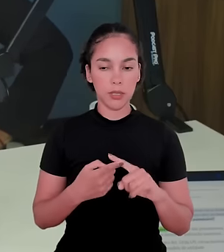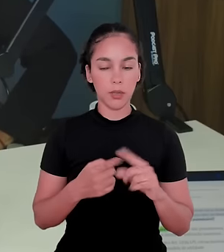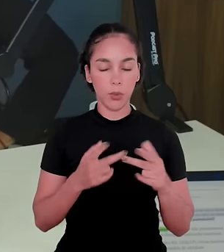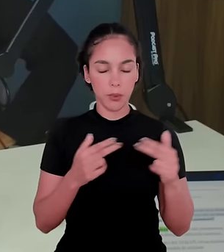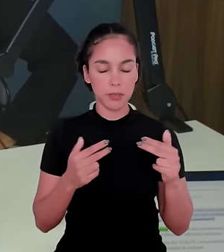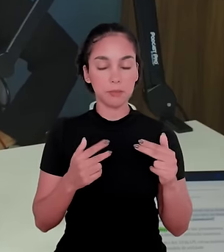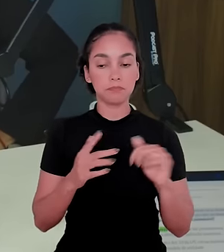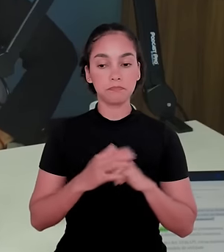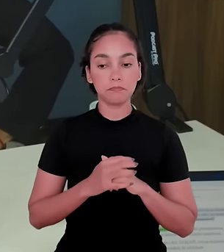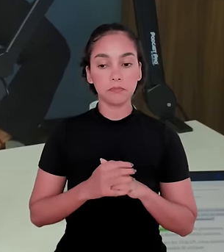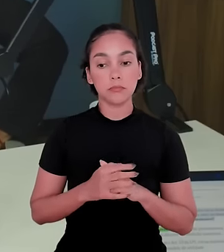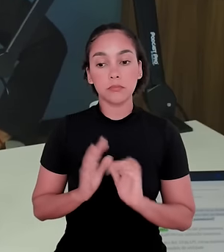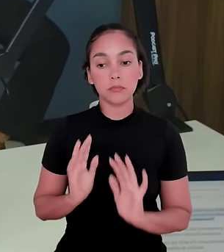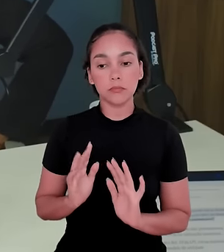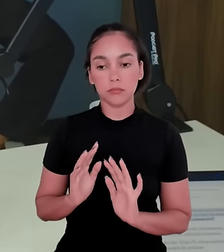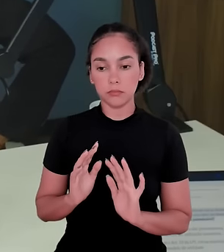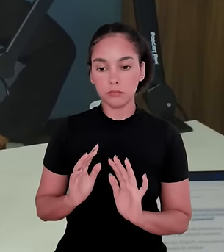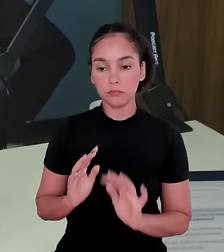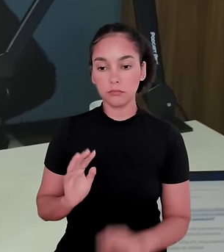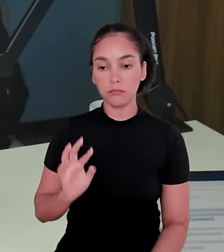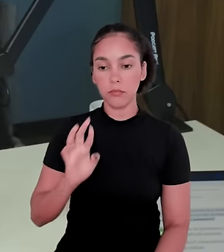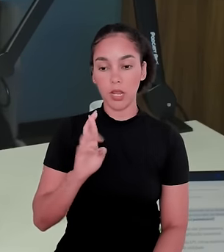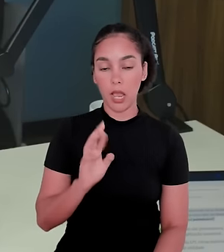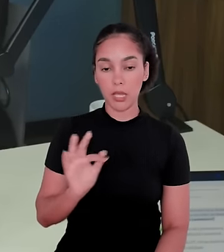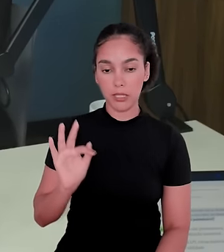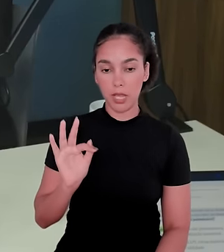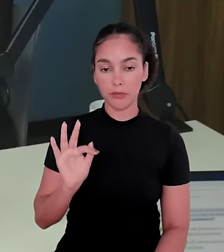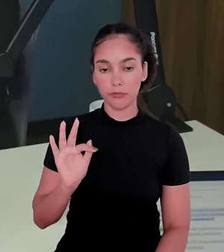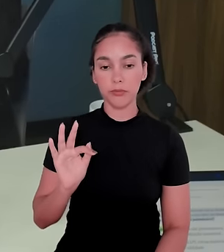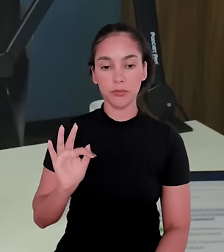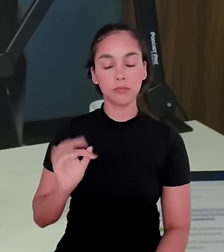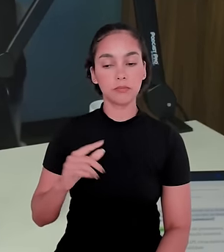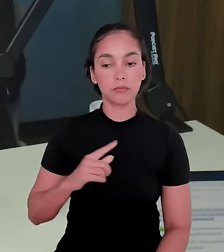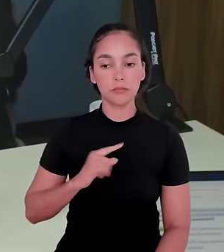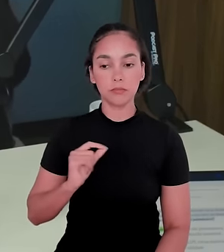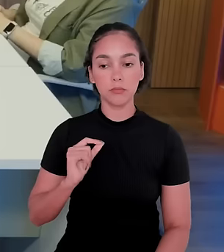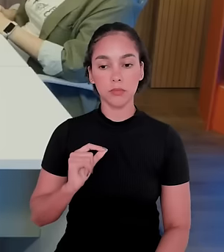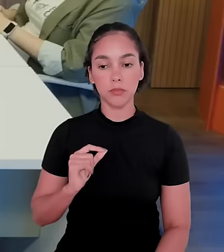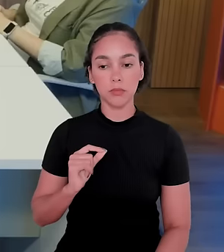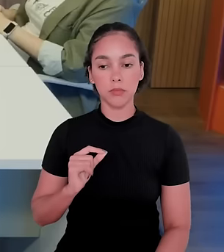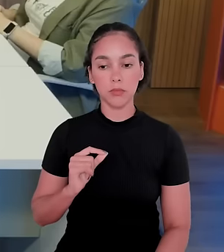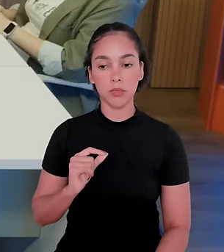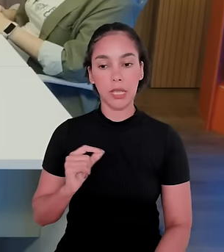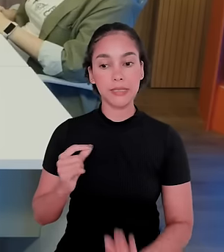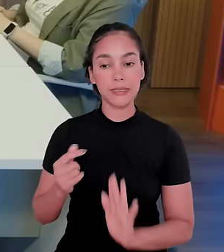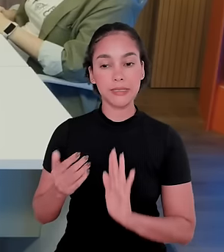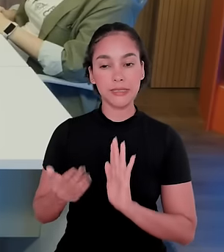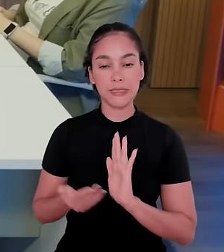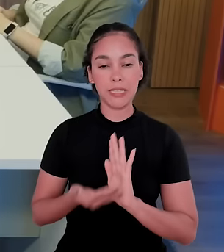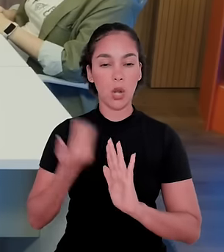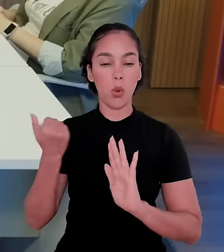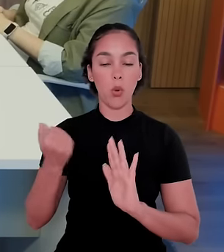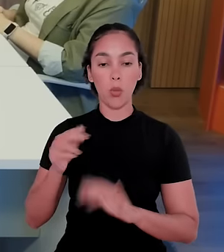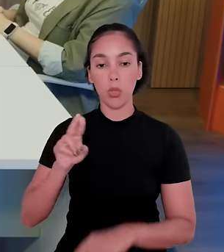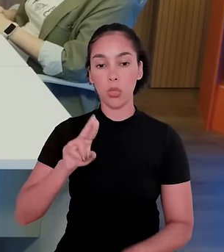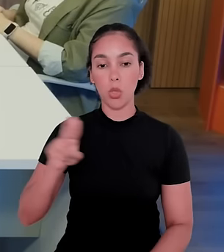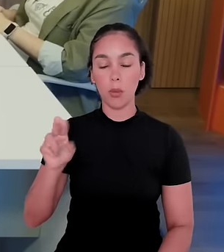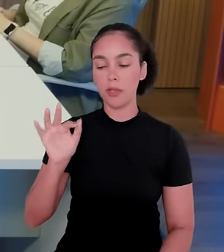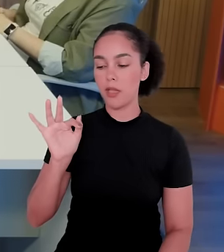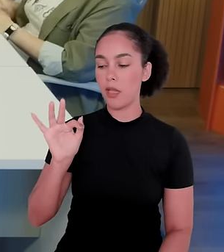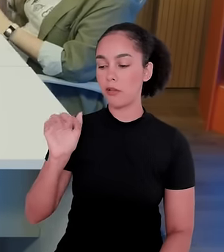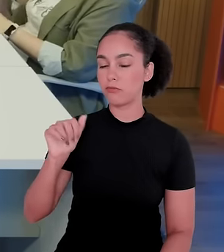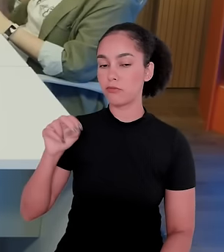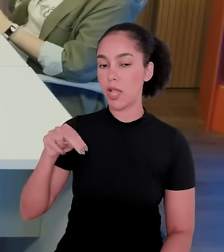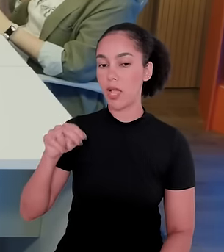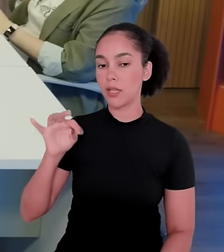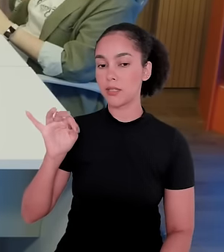então o que que acontece o o a receita Federal ela restituiu né ela eliminou o nome fantasia e aí eu fico